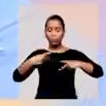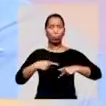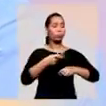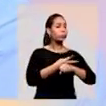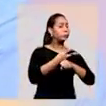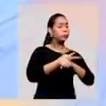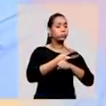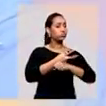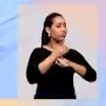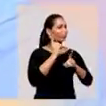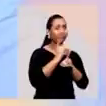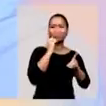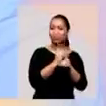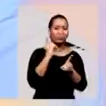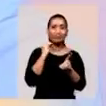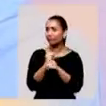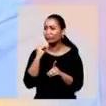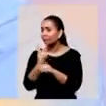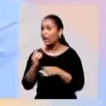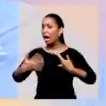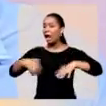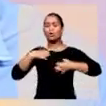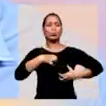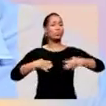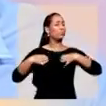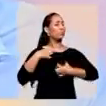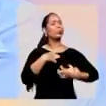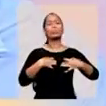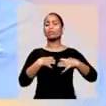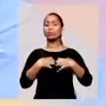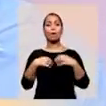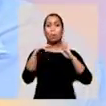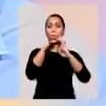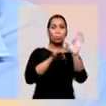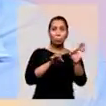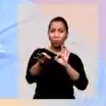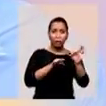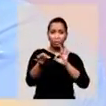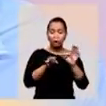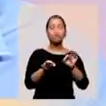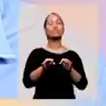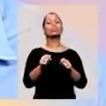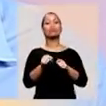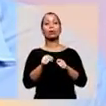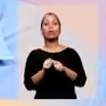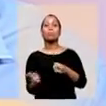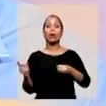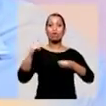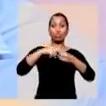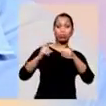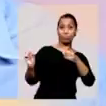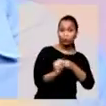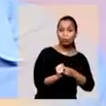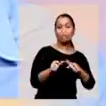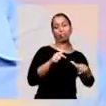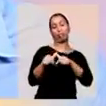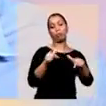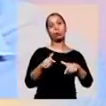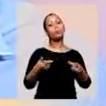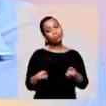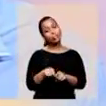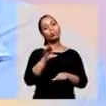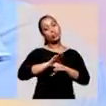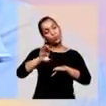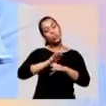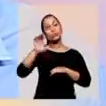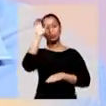minha formação, eu vejo que eu não consigo, começa aquele desespero e eu não me planejo para fazer essa recolocação. Junto com isso, tem os